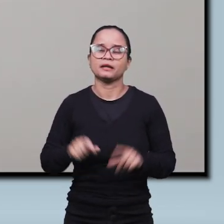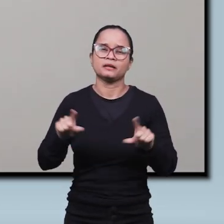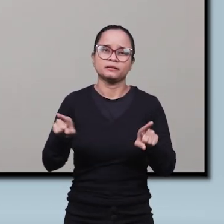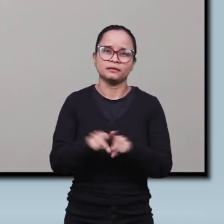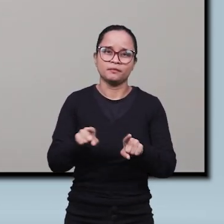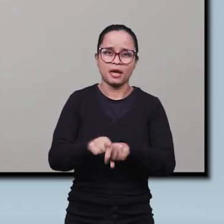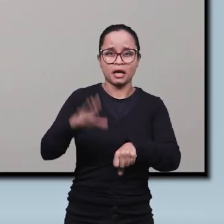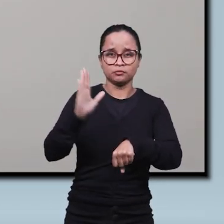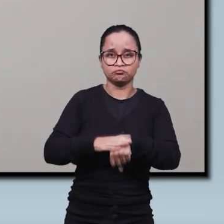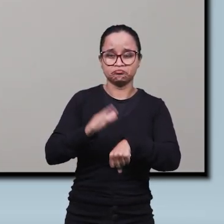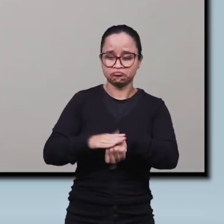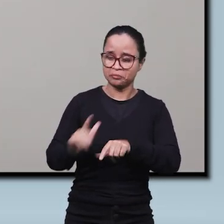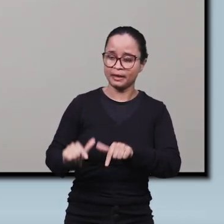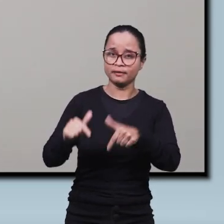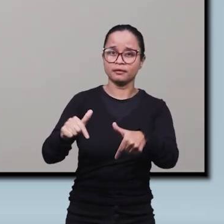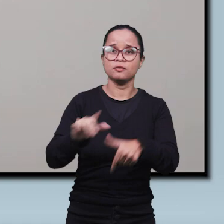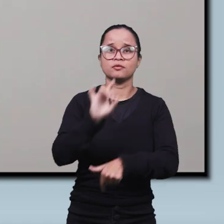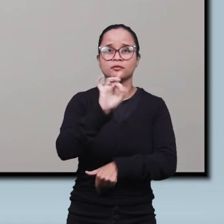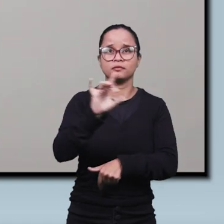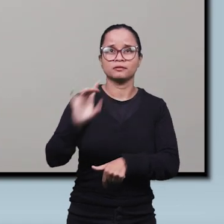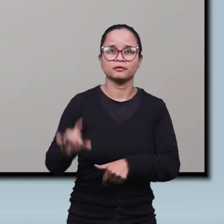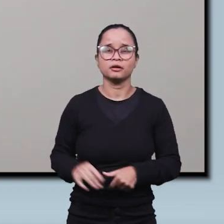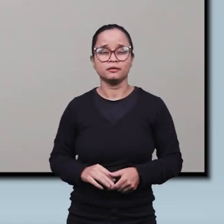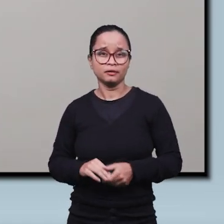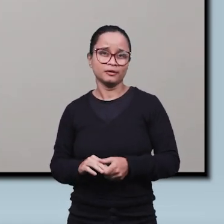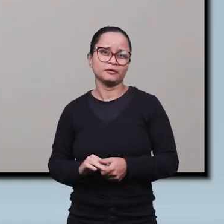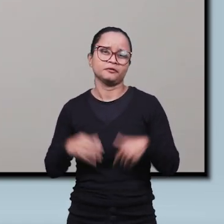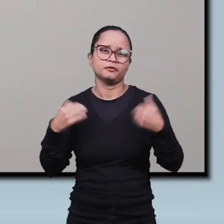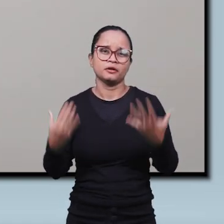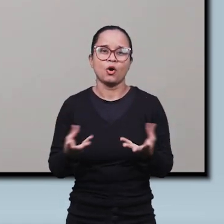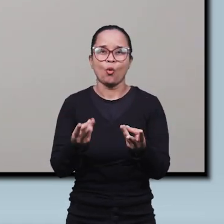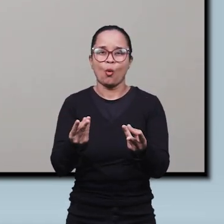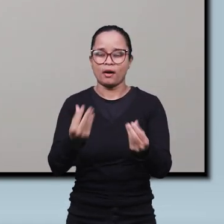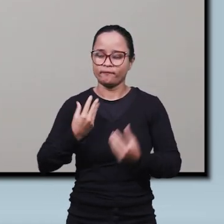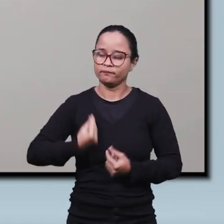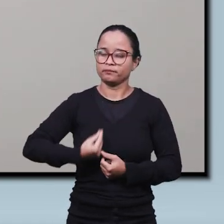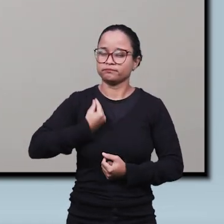autonomia, a independência, qualidade de